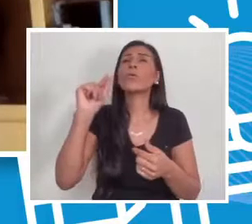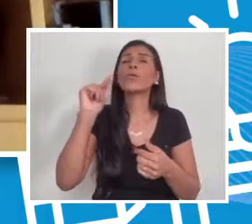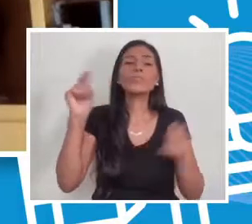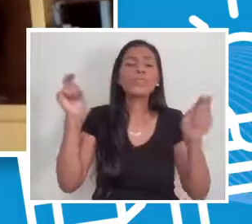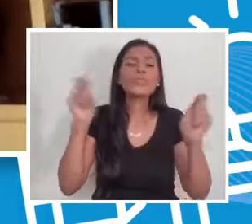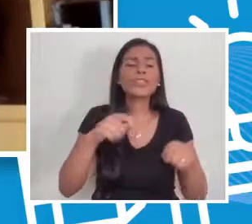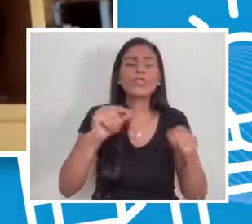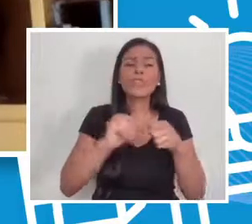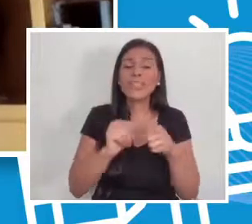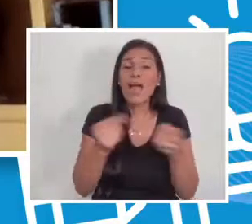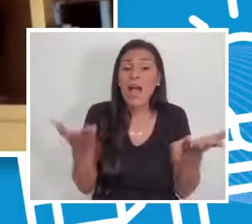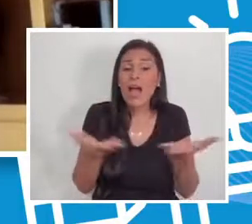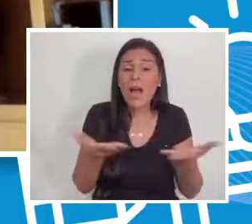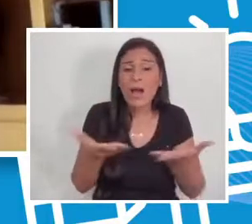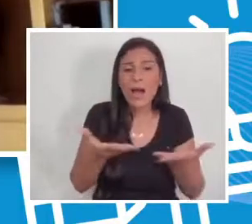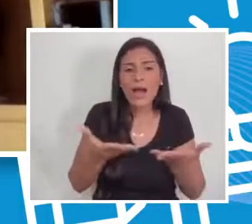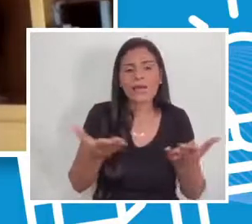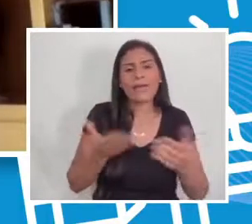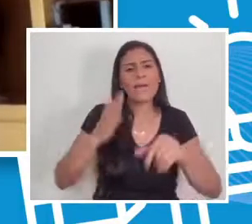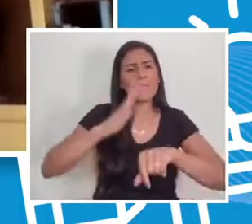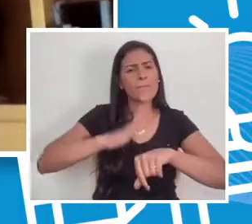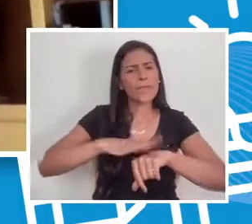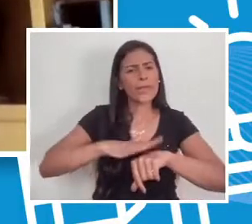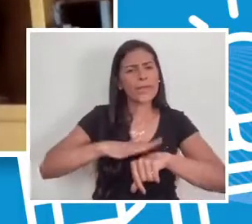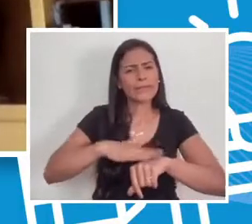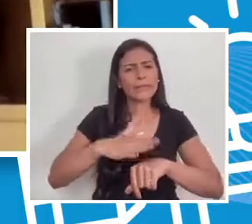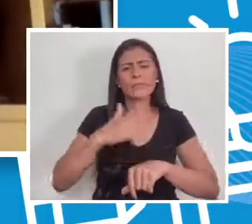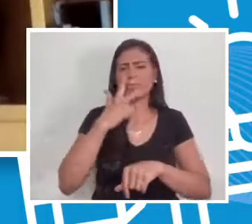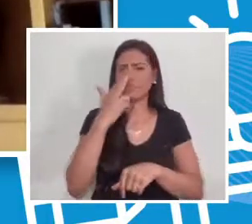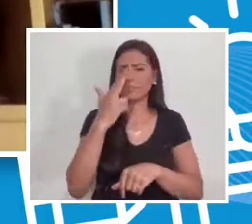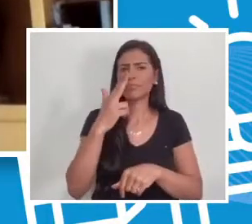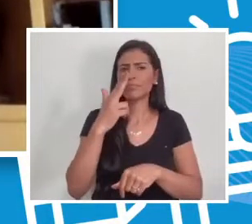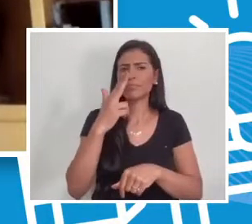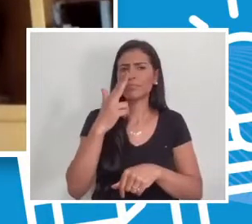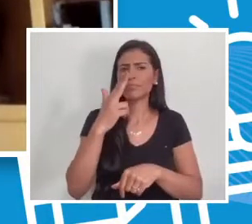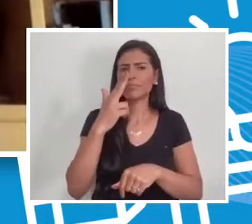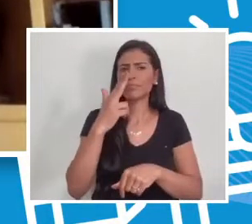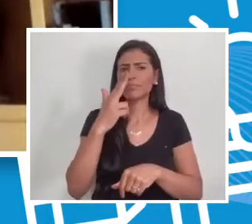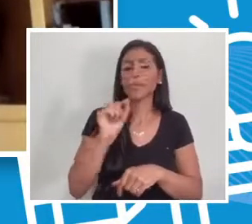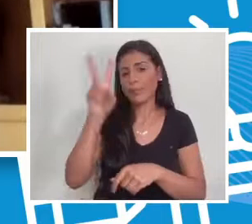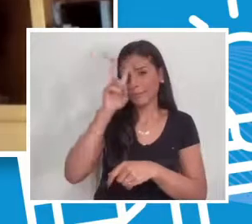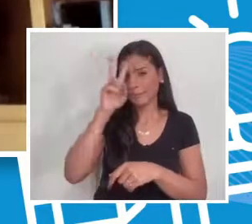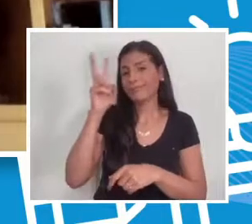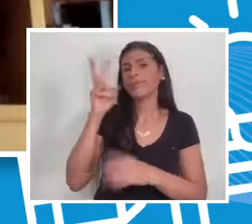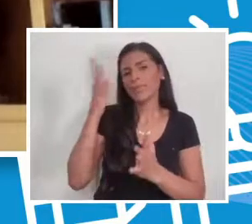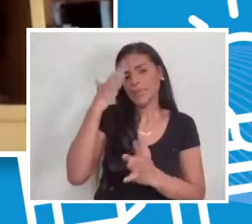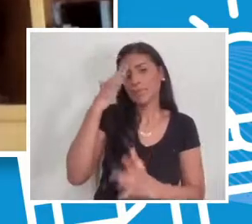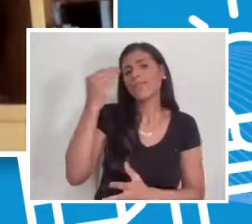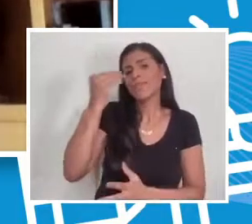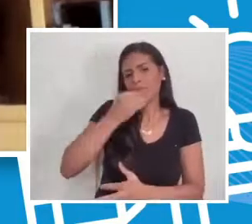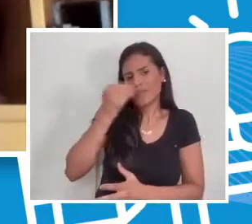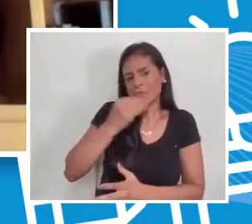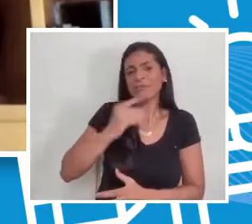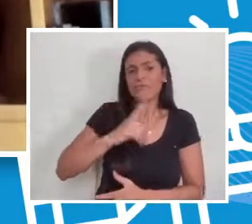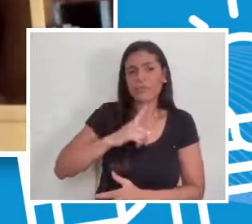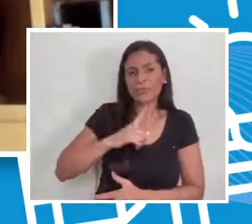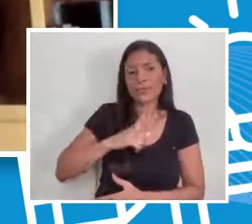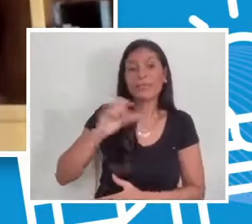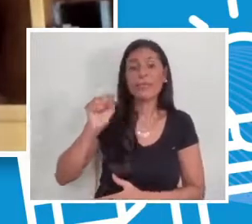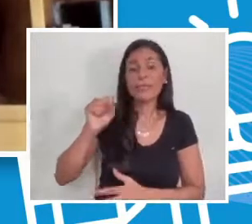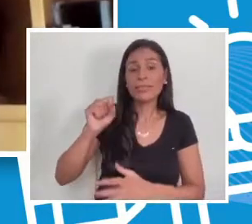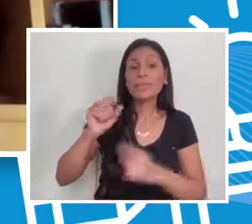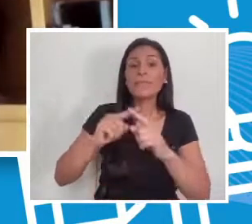que, além daquilo que o nosso ensino médio já não faz, e o agravante que vem com a pandemia,